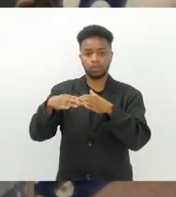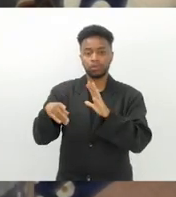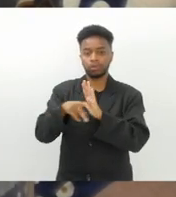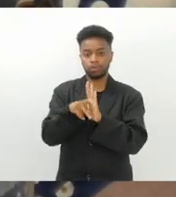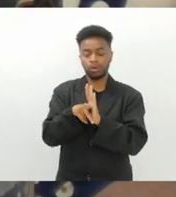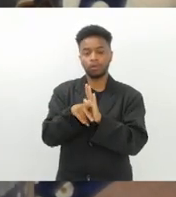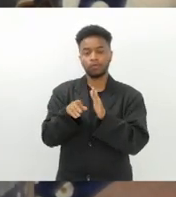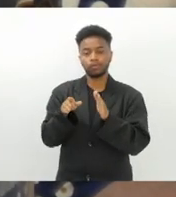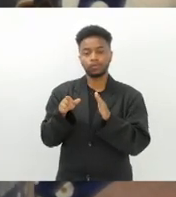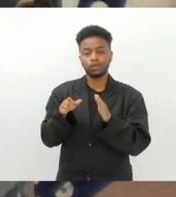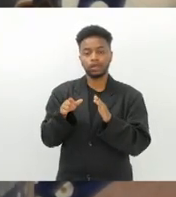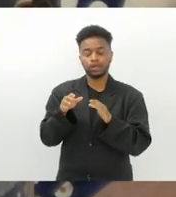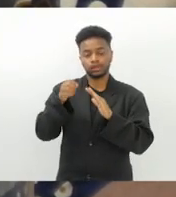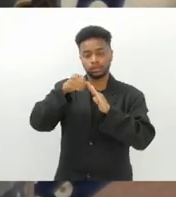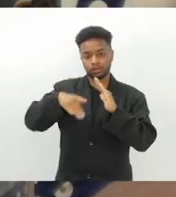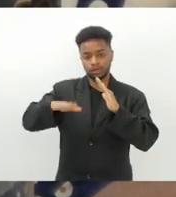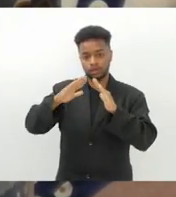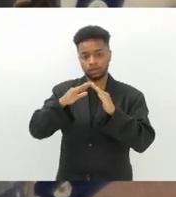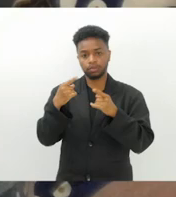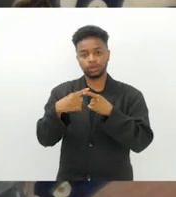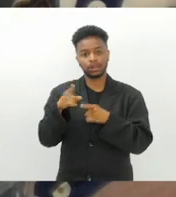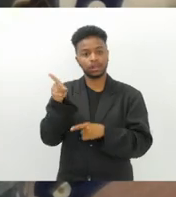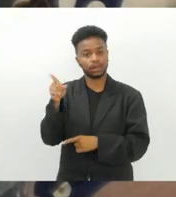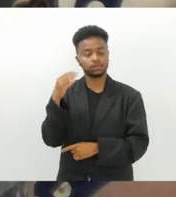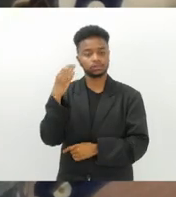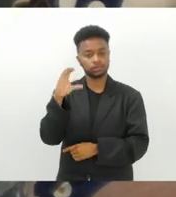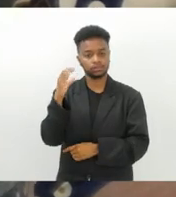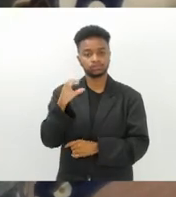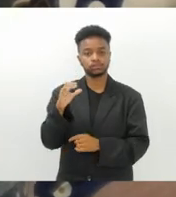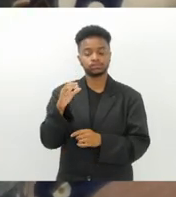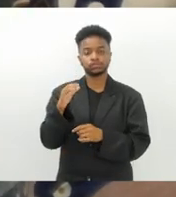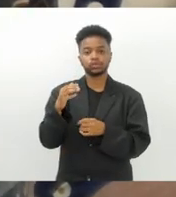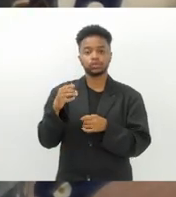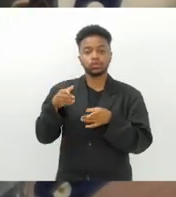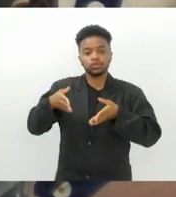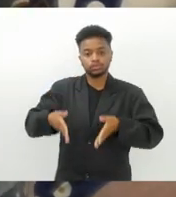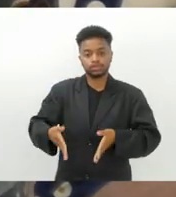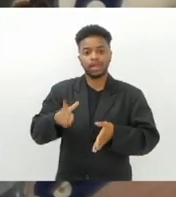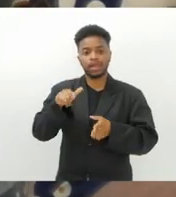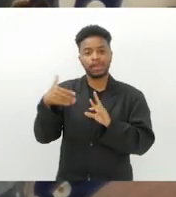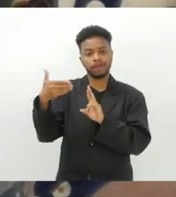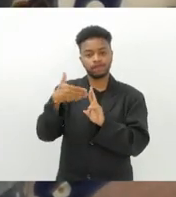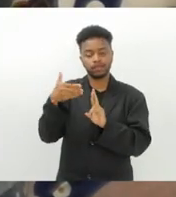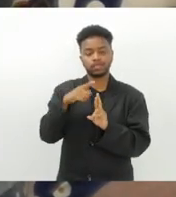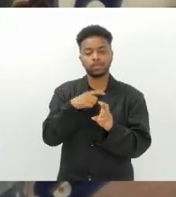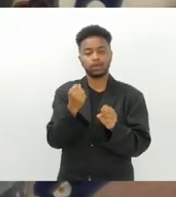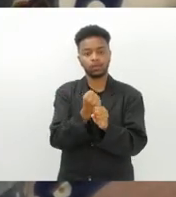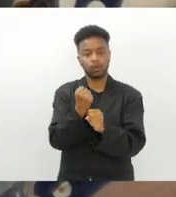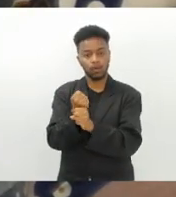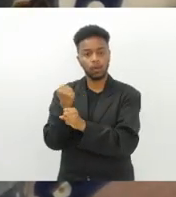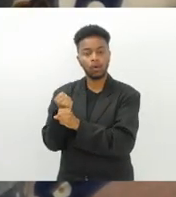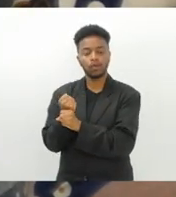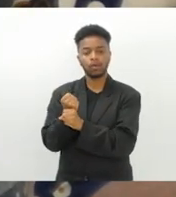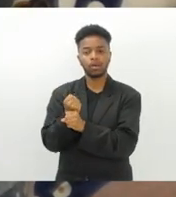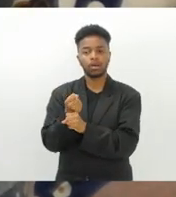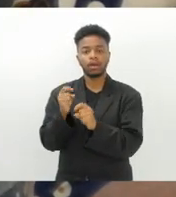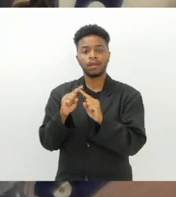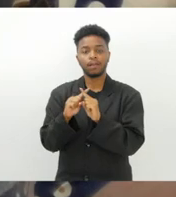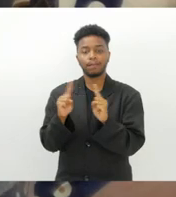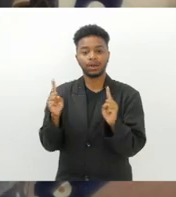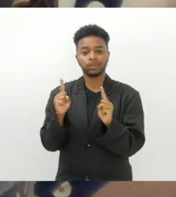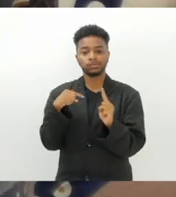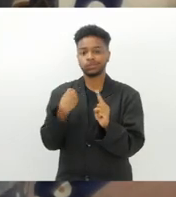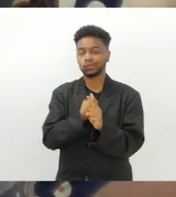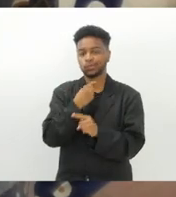na cidade de Niterói, esse cemitério, que é uma referência, foi feita uma obra lá que ela acabou com